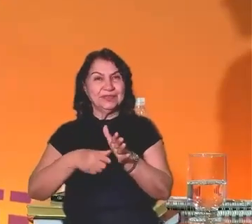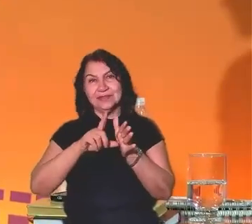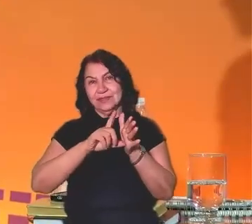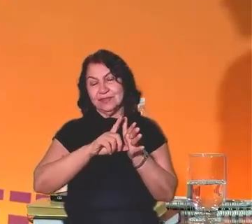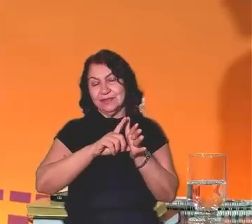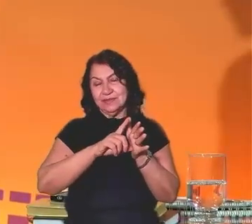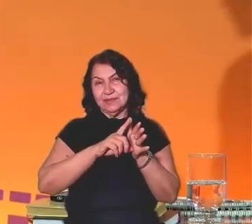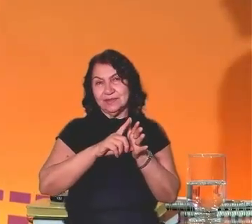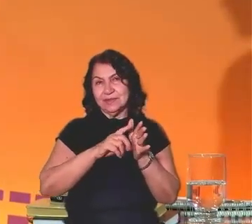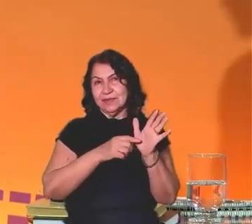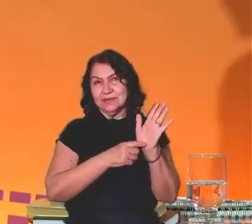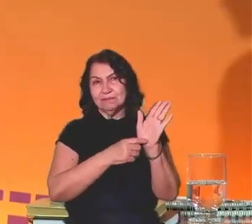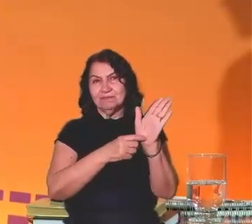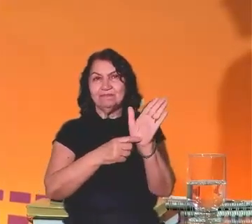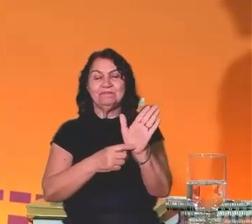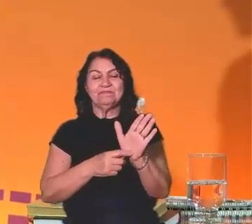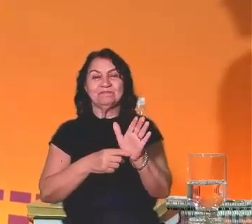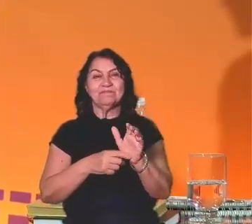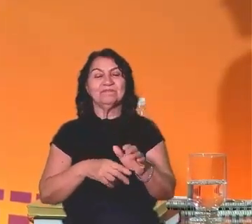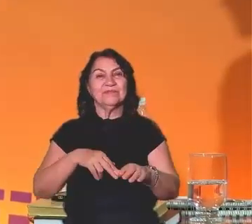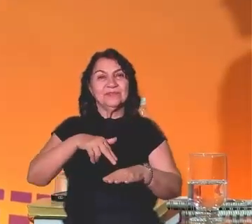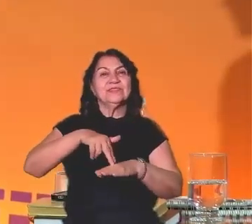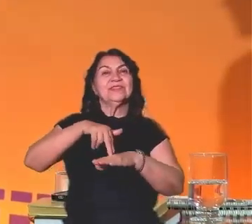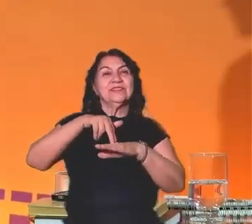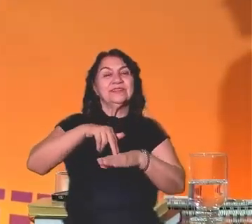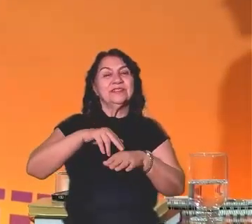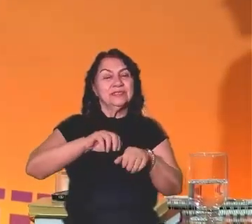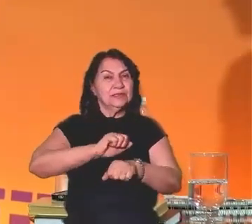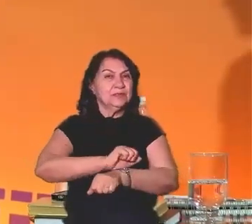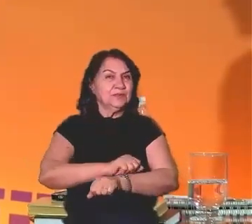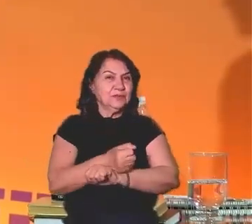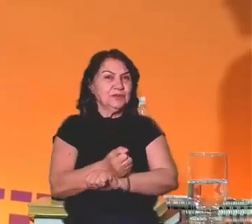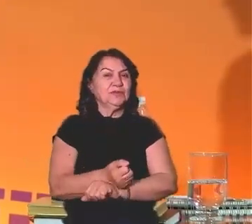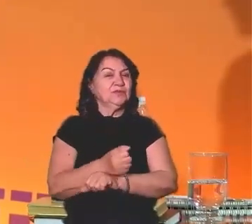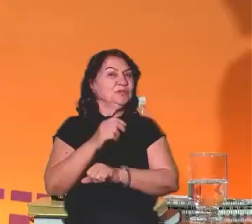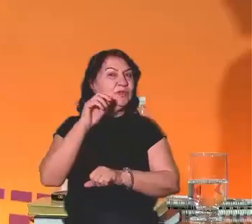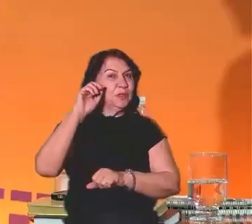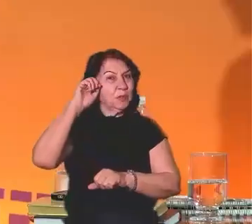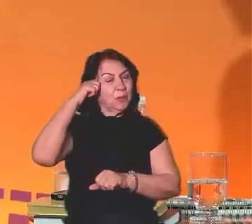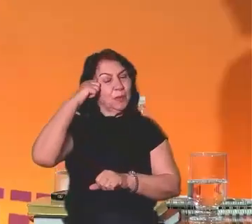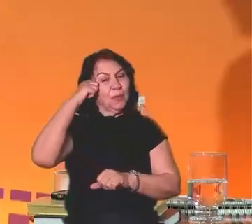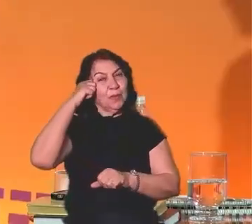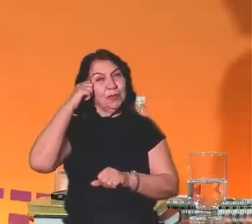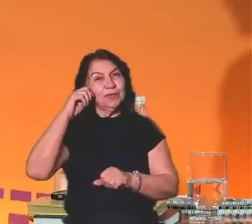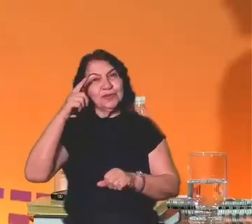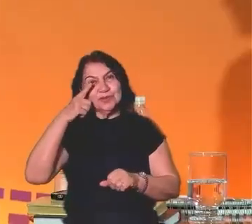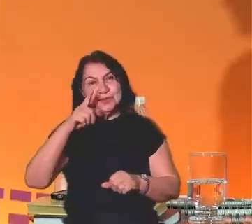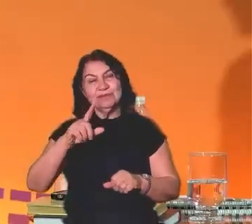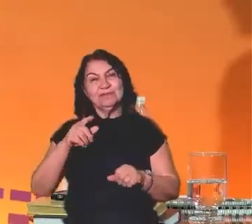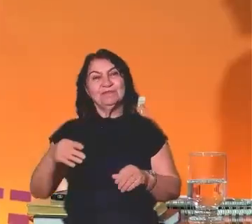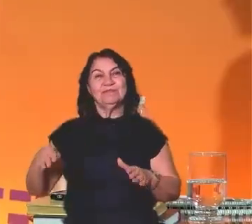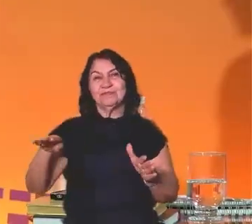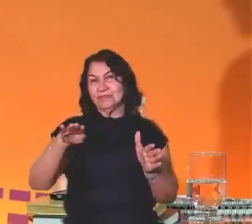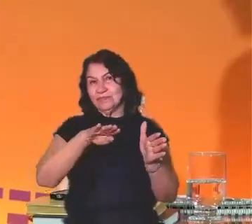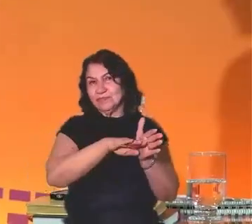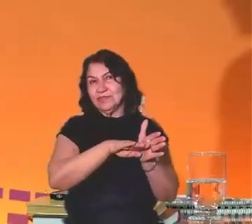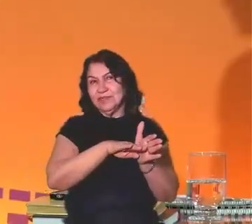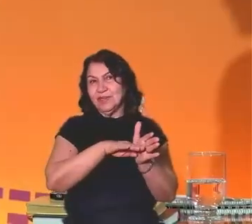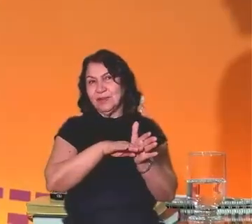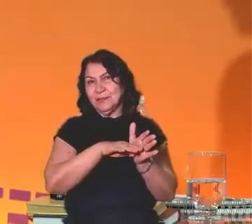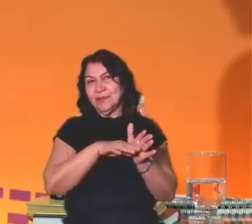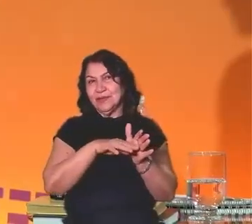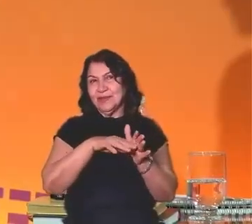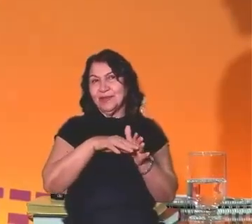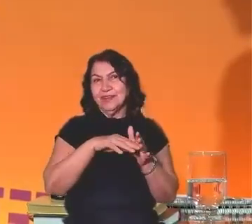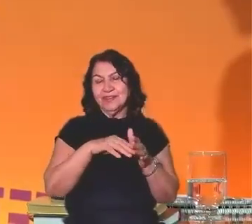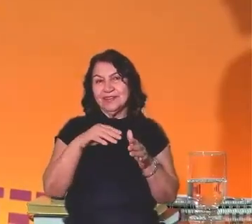que eles trouxeram, né, de ser resistência, do quilombo, de conseguir chegar, e eu fiquei ouvindo isso, eu estava encostado